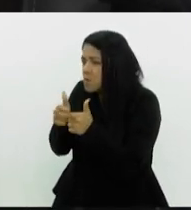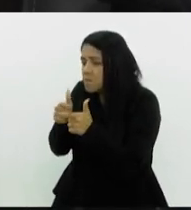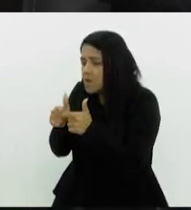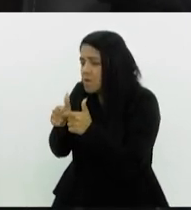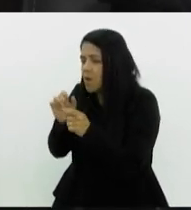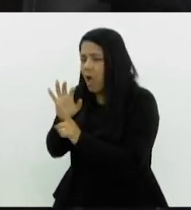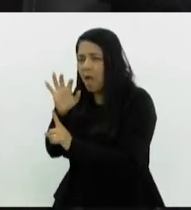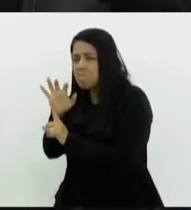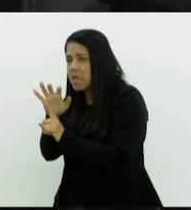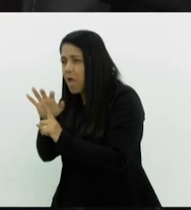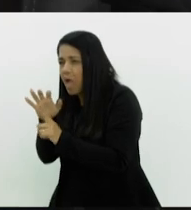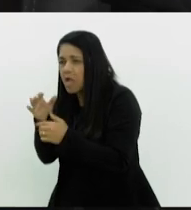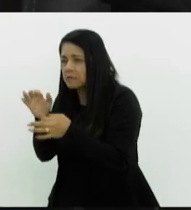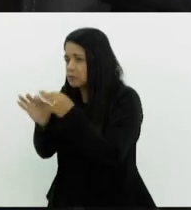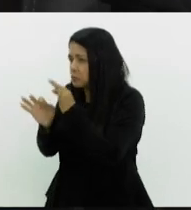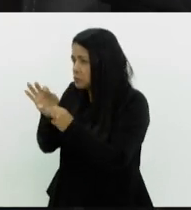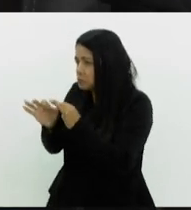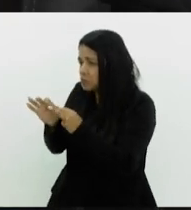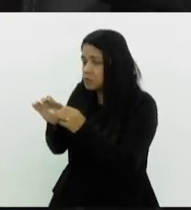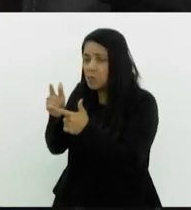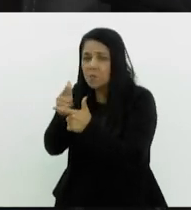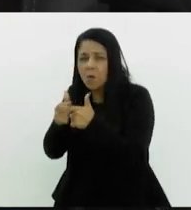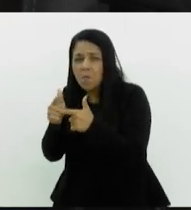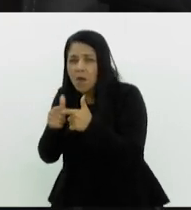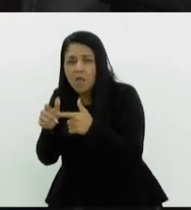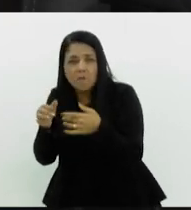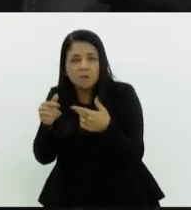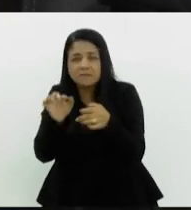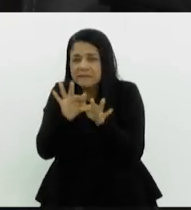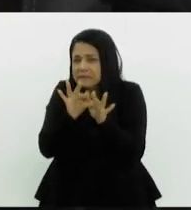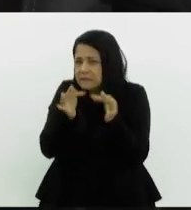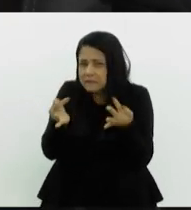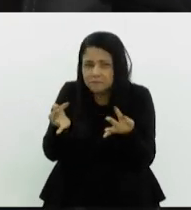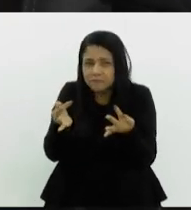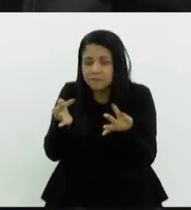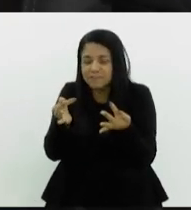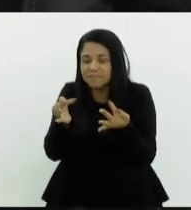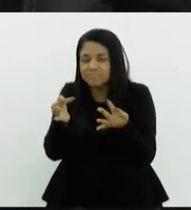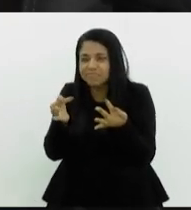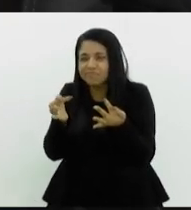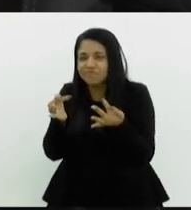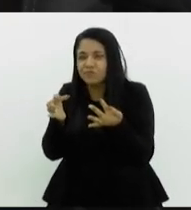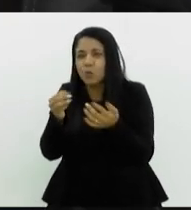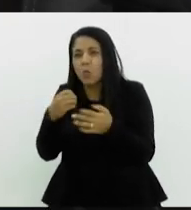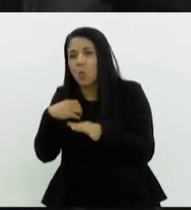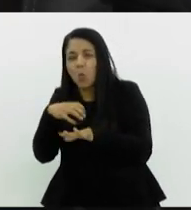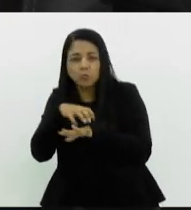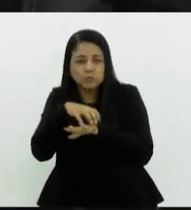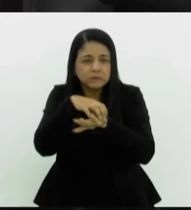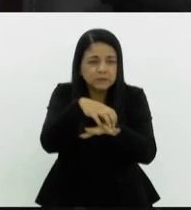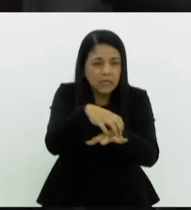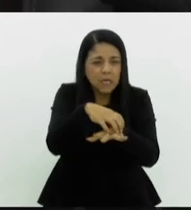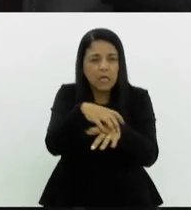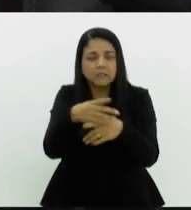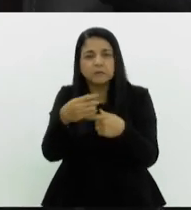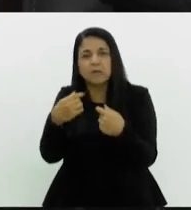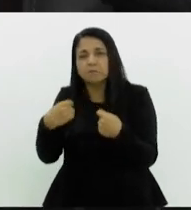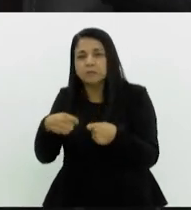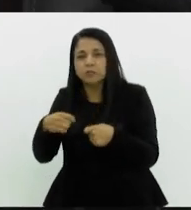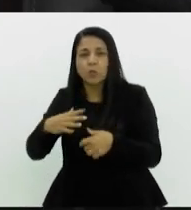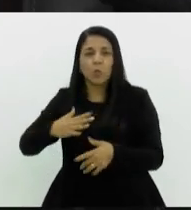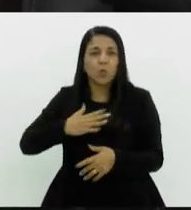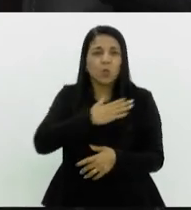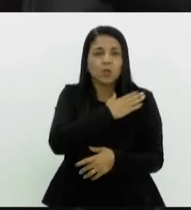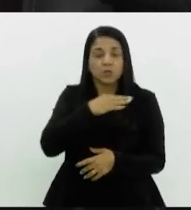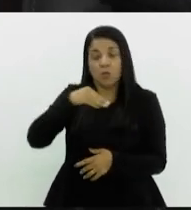ameaça, houve um problema, o magistrado teve um problema de trânsito, precisou, e o coronel Matias